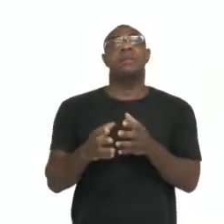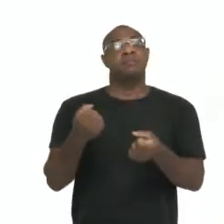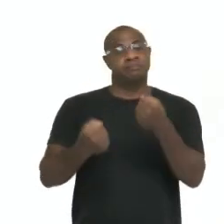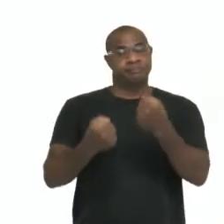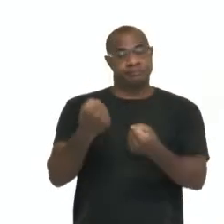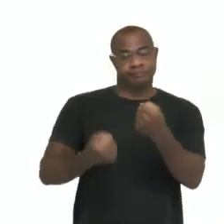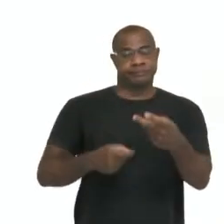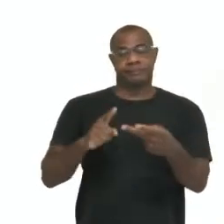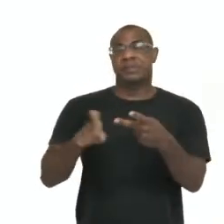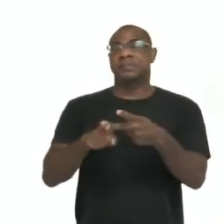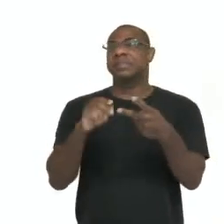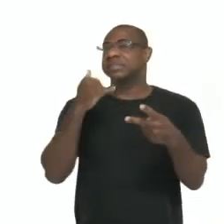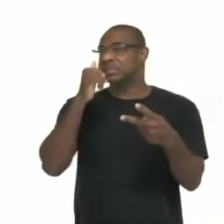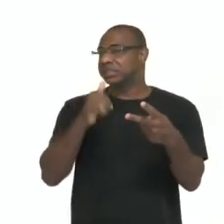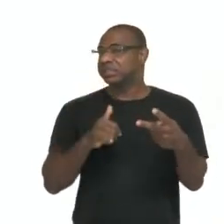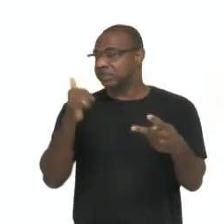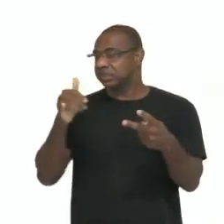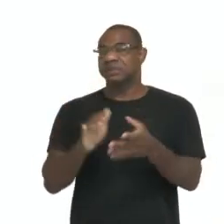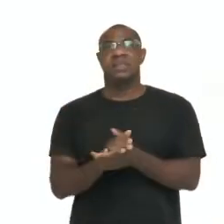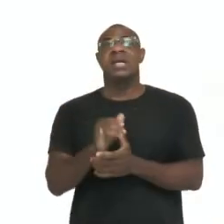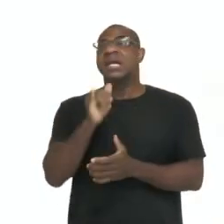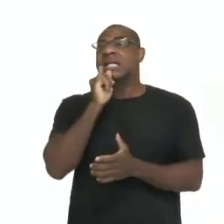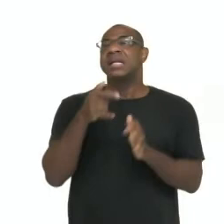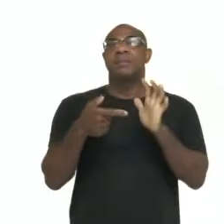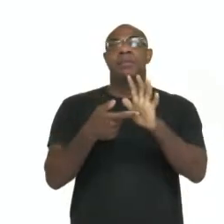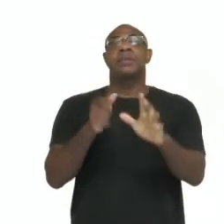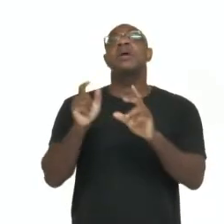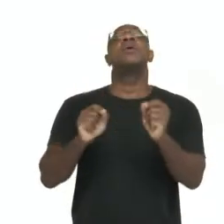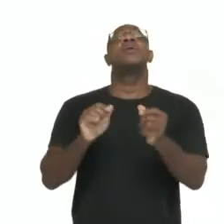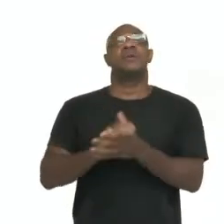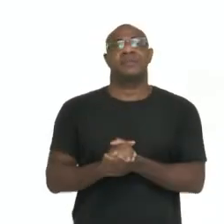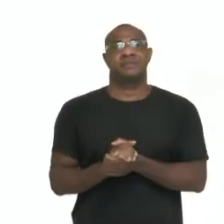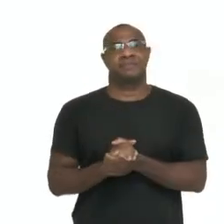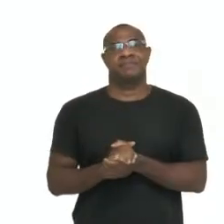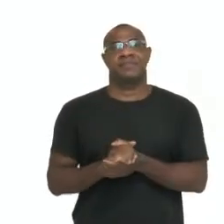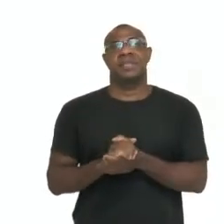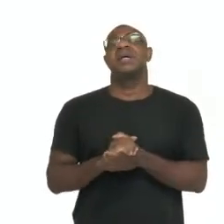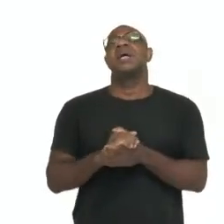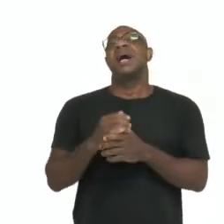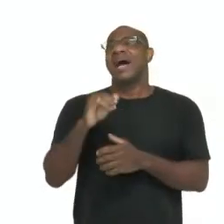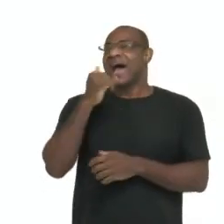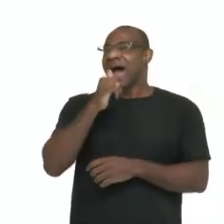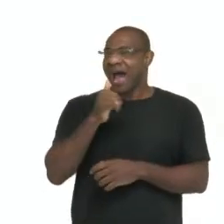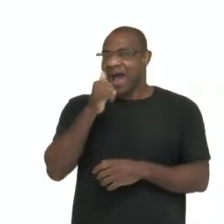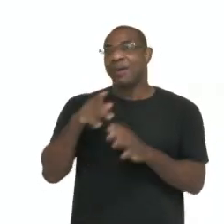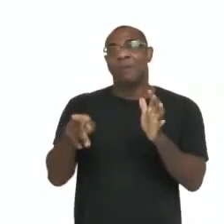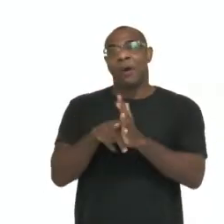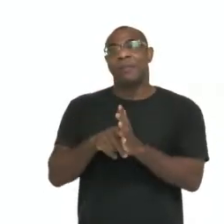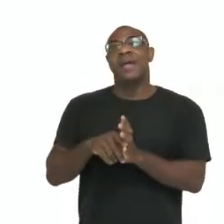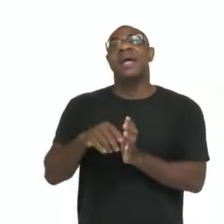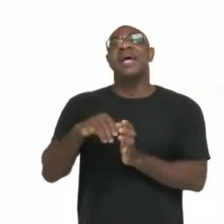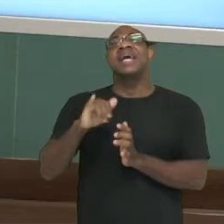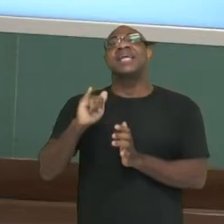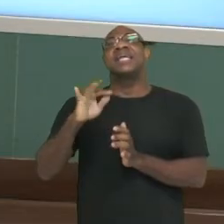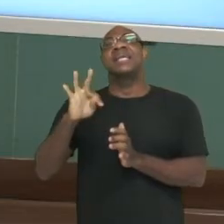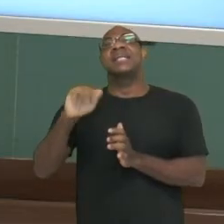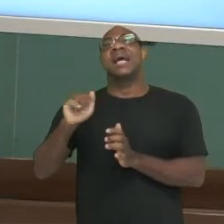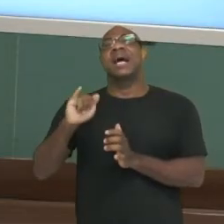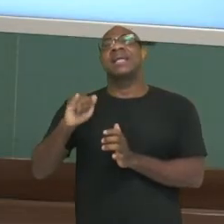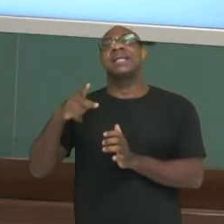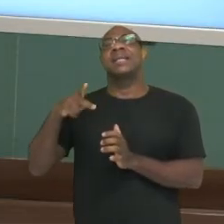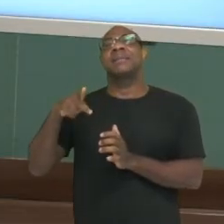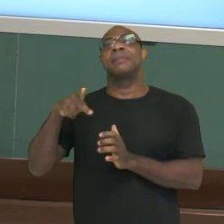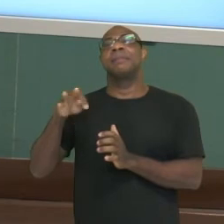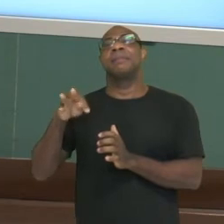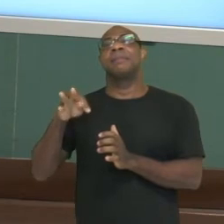e energia. E os exemplos que nós demos nessa aula: a usina hidrelétrica de Itaipu, a ponte Rio-Niterói, a